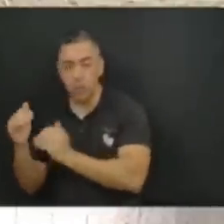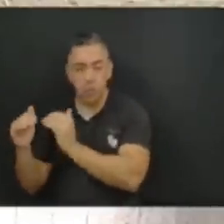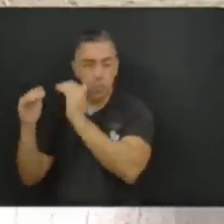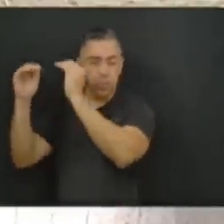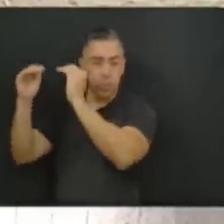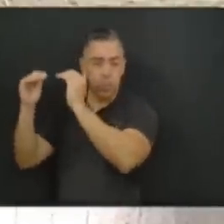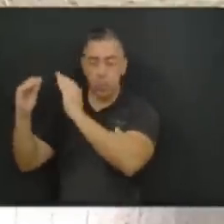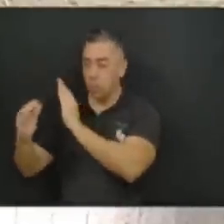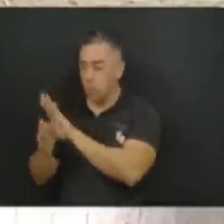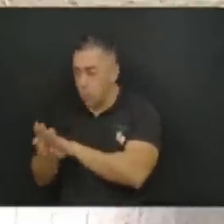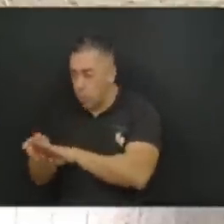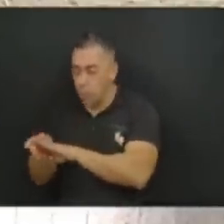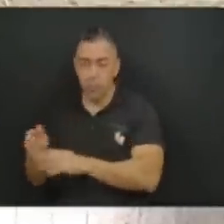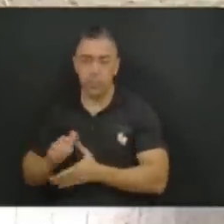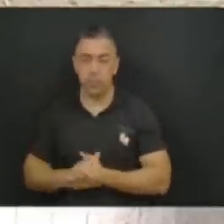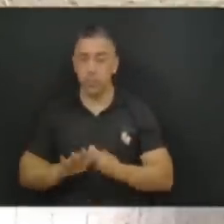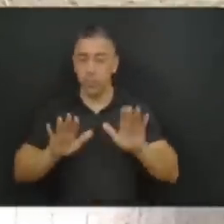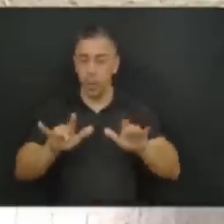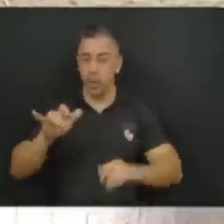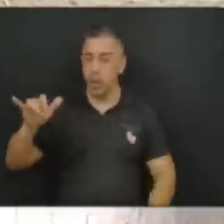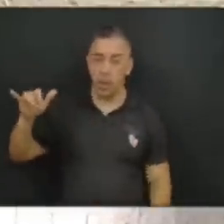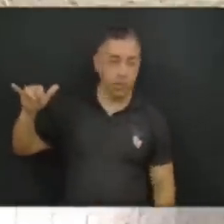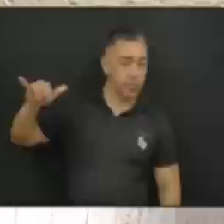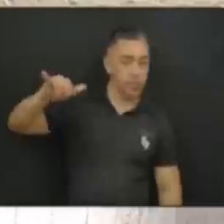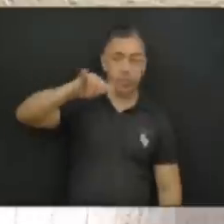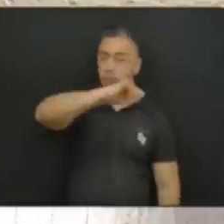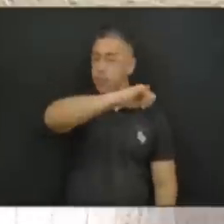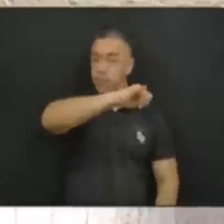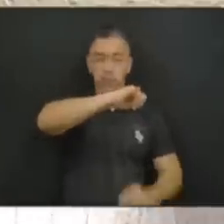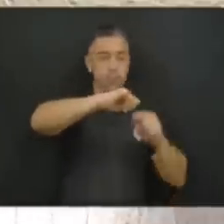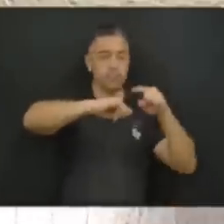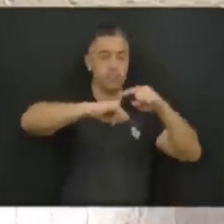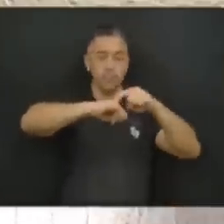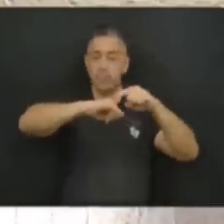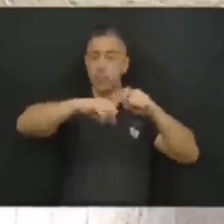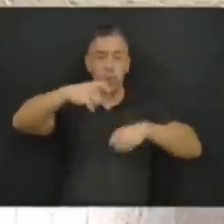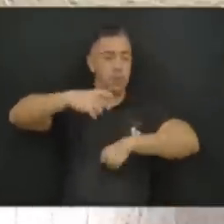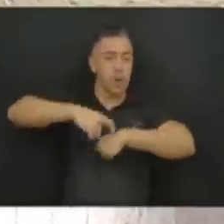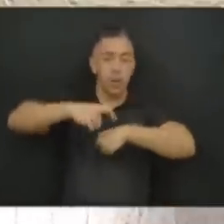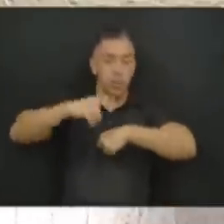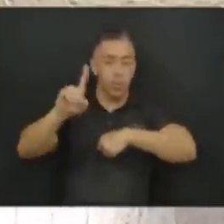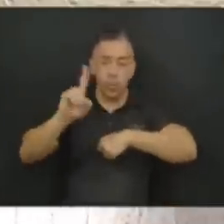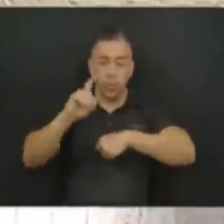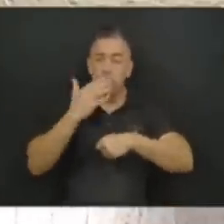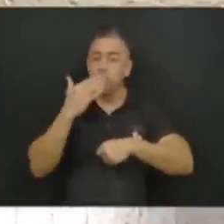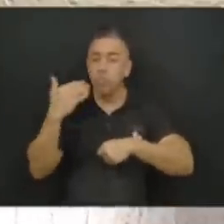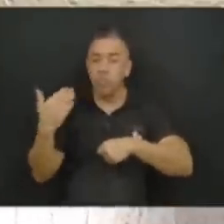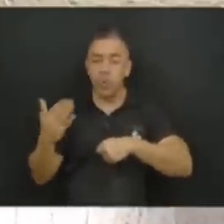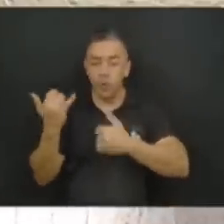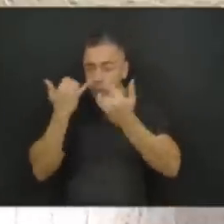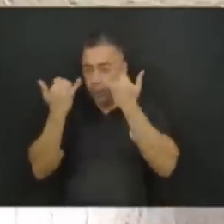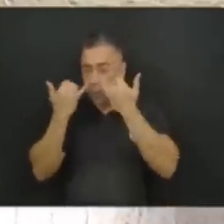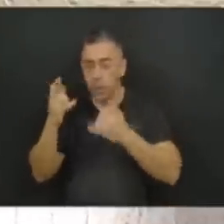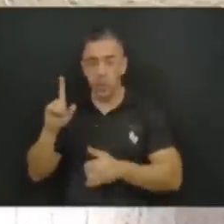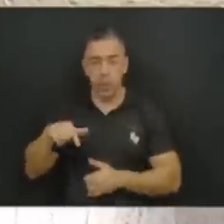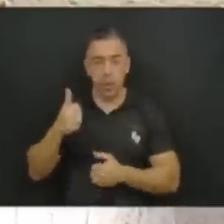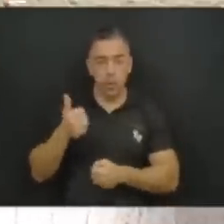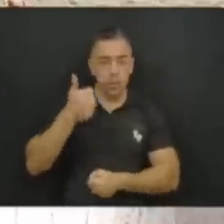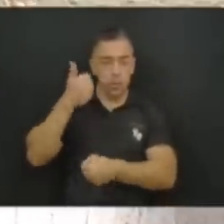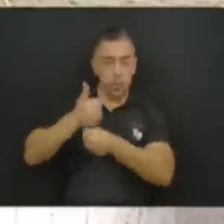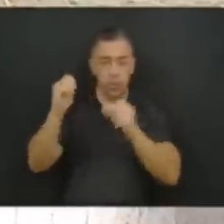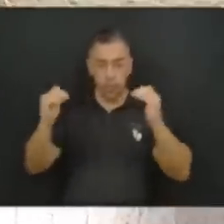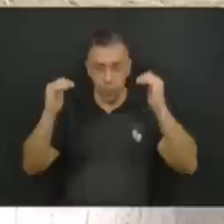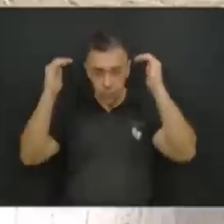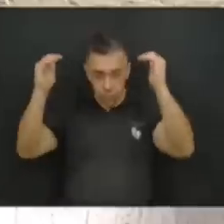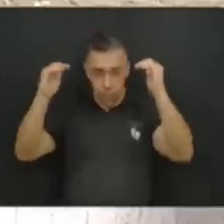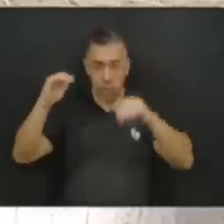seus superiores uma aeronave senhores não tem tempo para isso mas ao menos nave em combate não tem tempo ele é um comandante Supremo